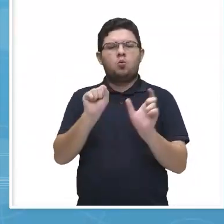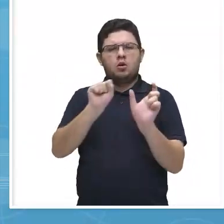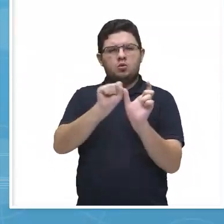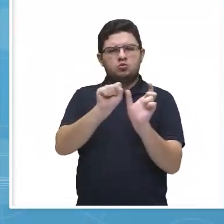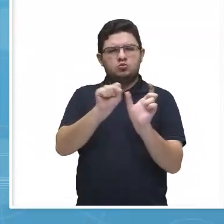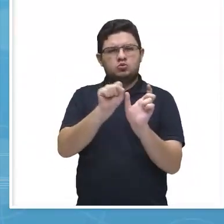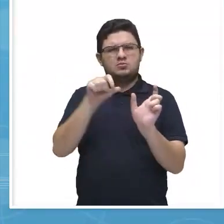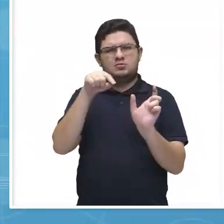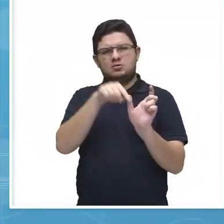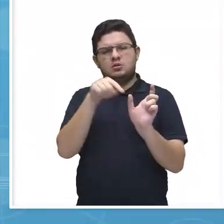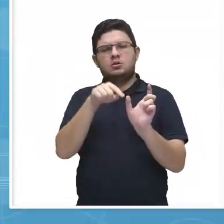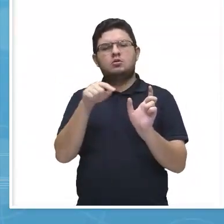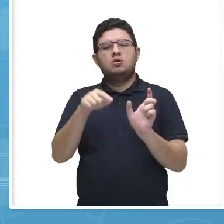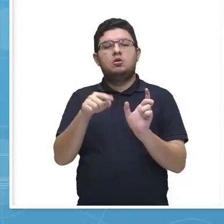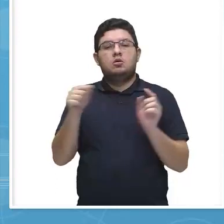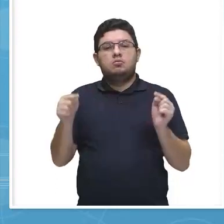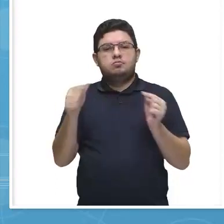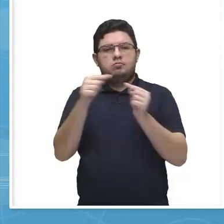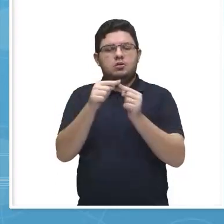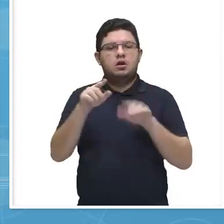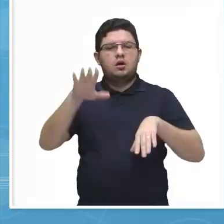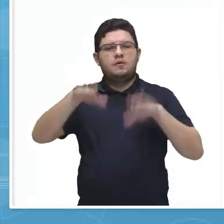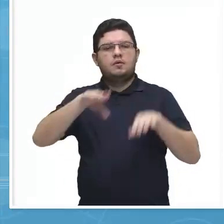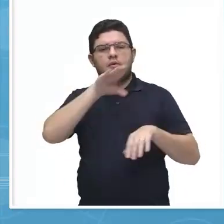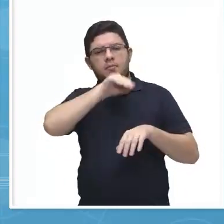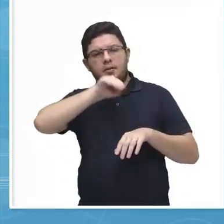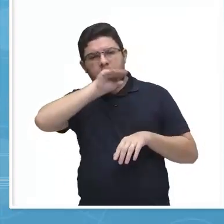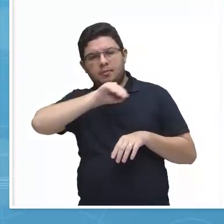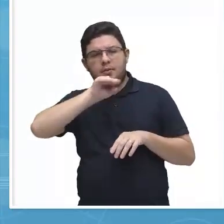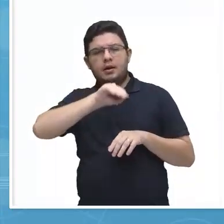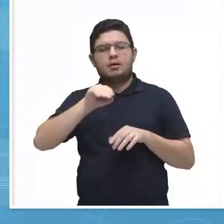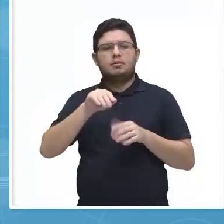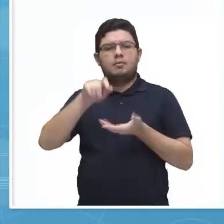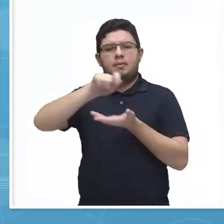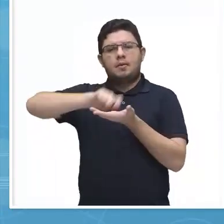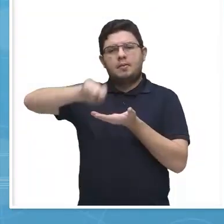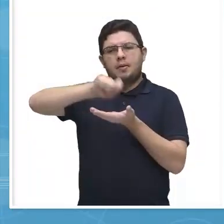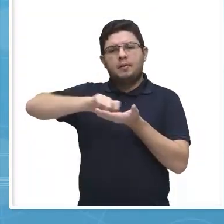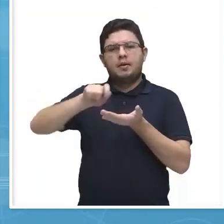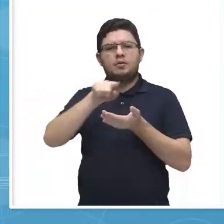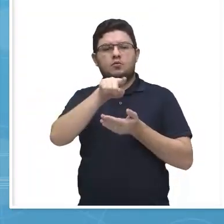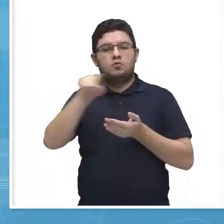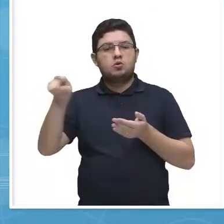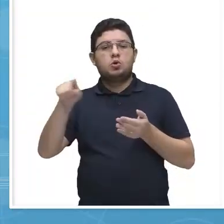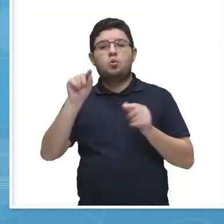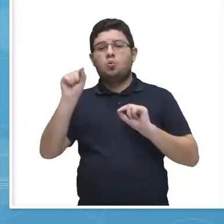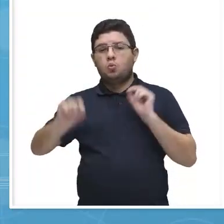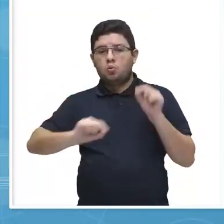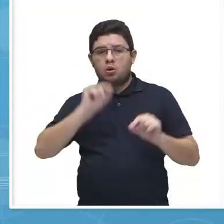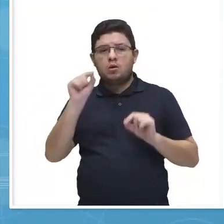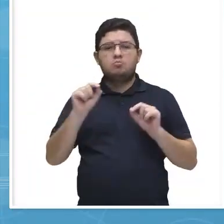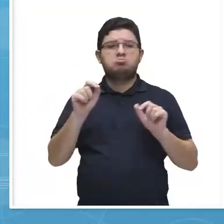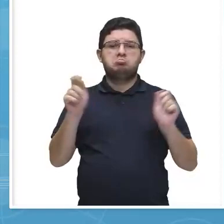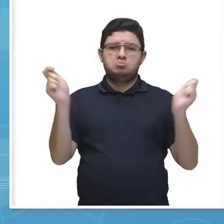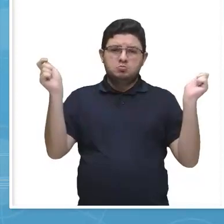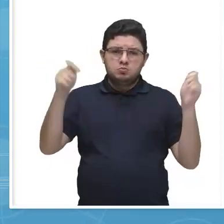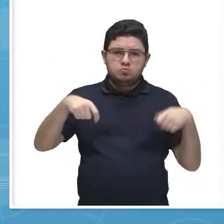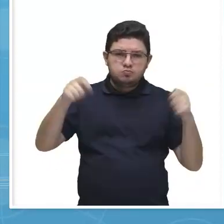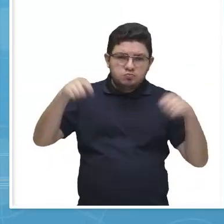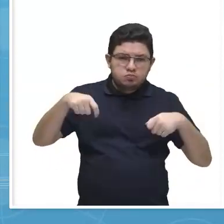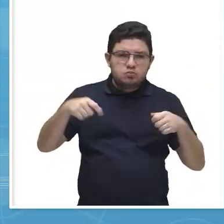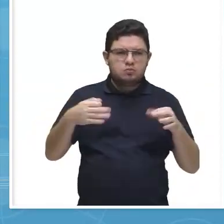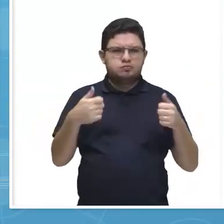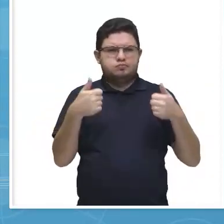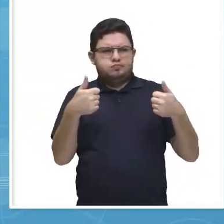sendo avaliado, julgado, absolvido ou condenado pela sua linguagem. Então, se você fala